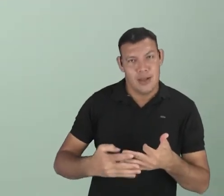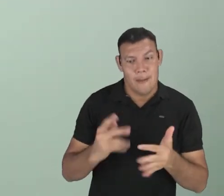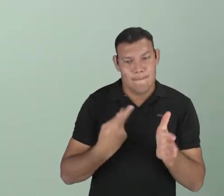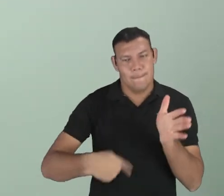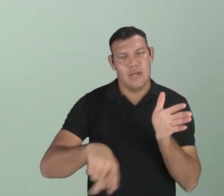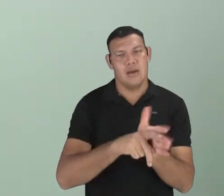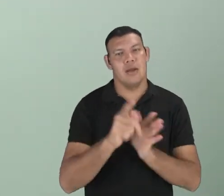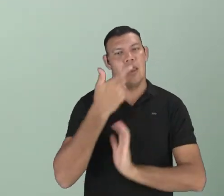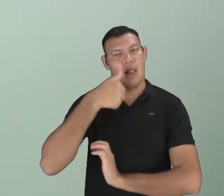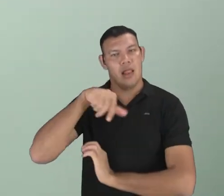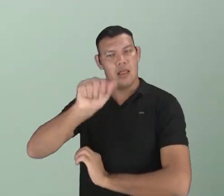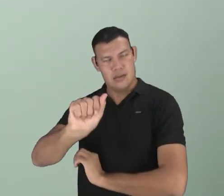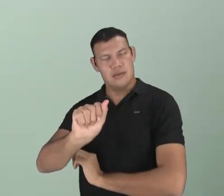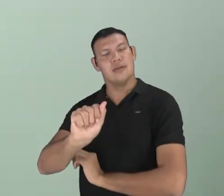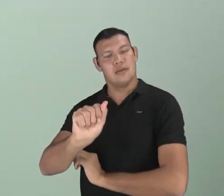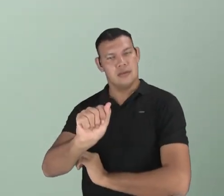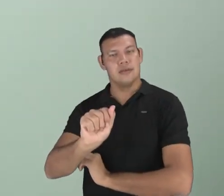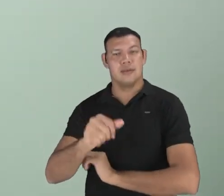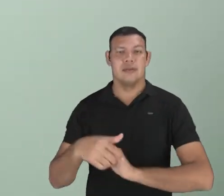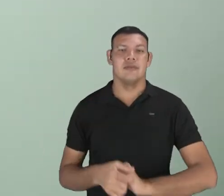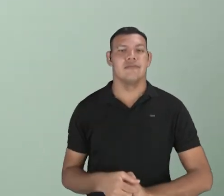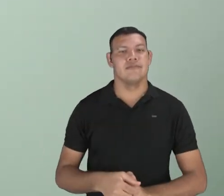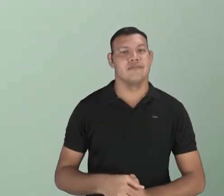próprio texto, vai ser